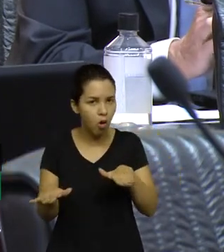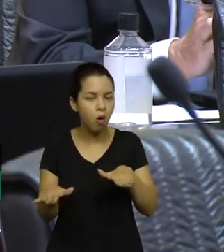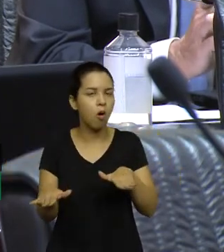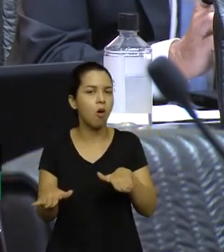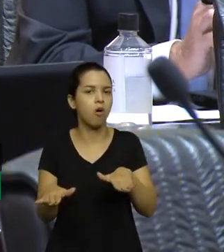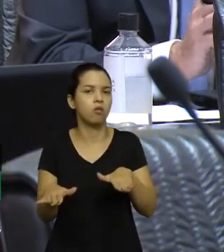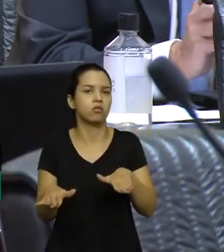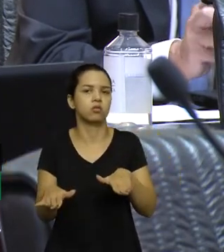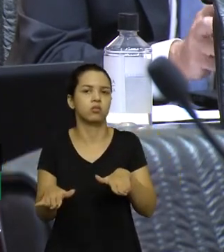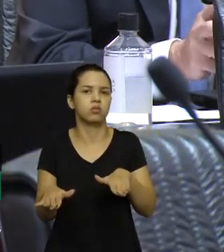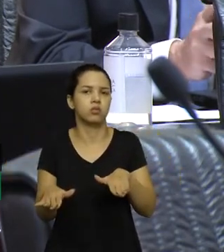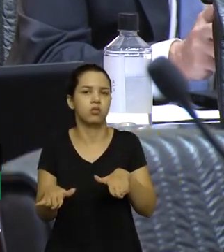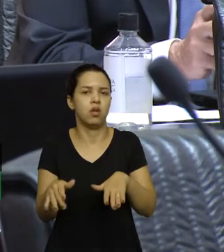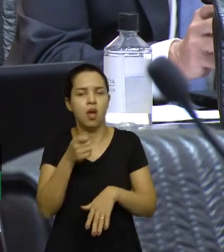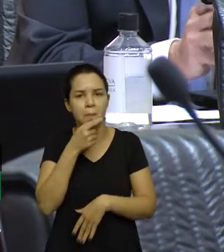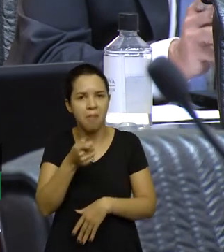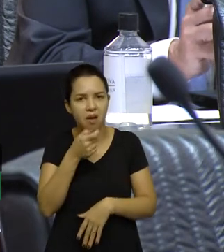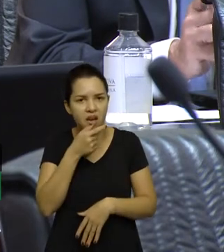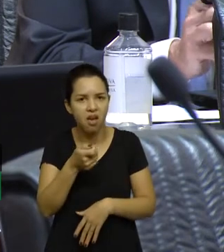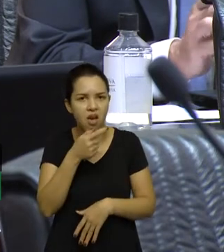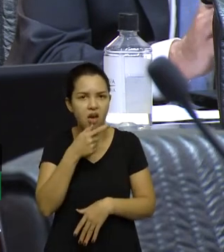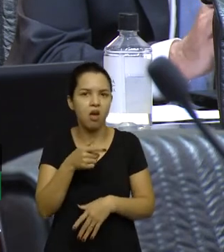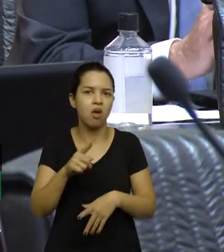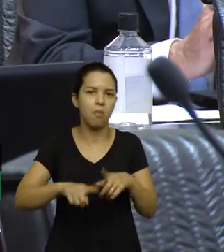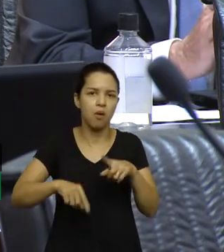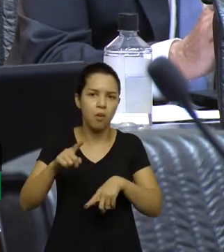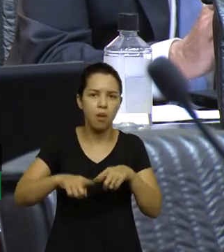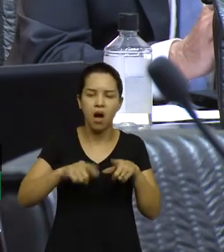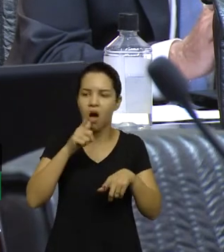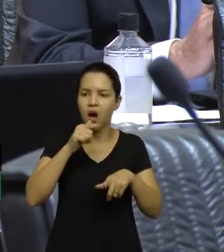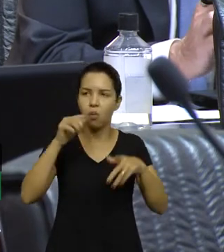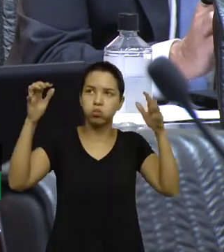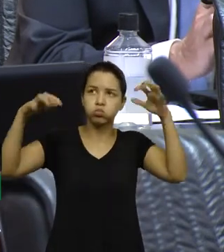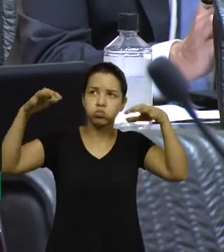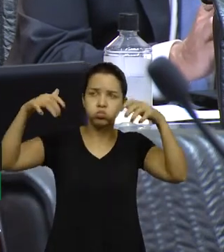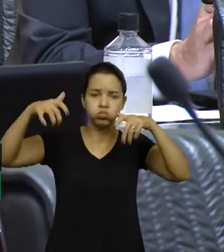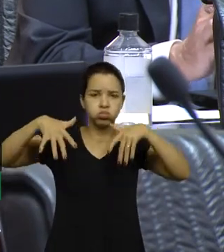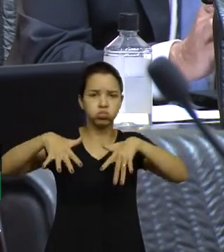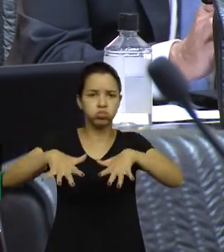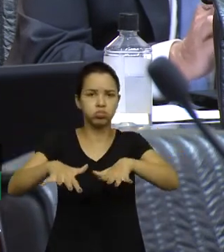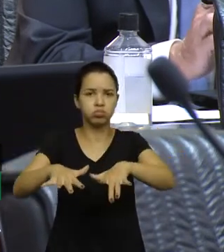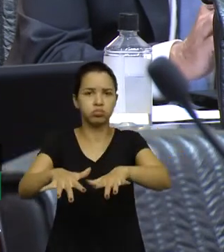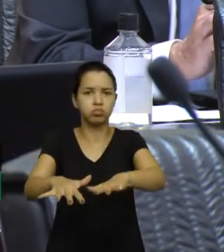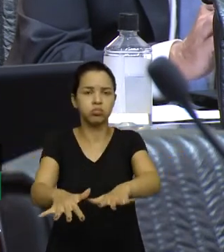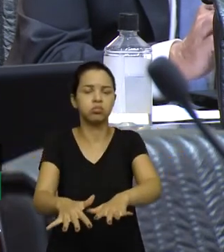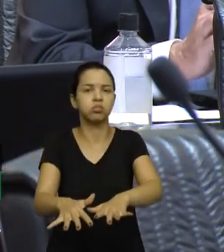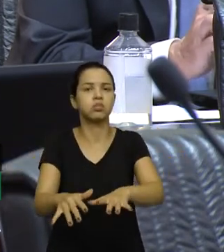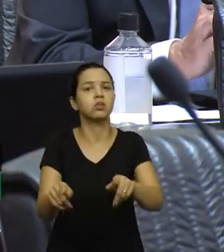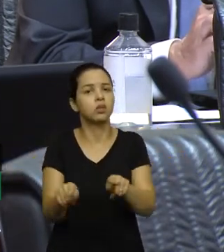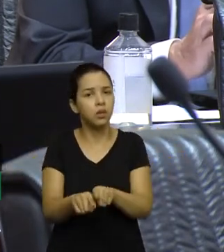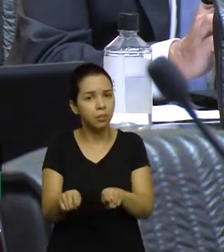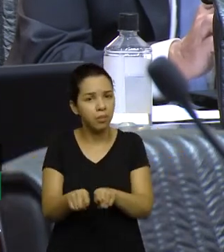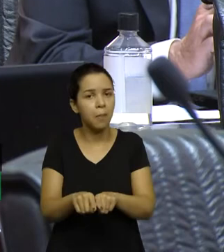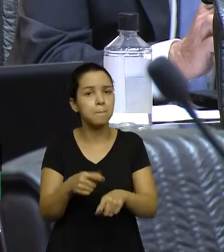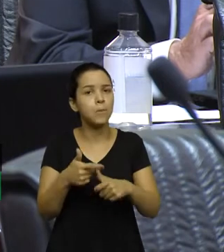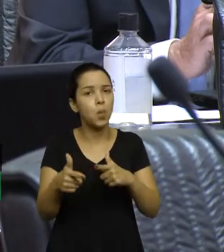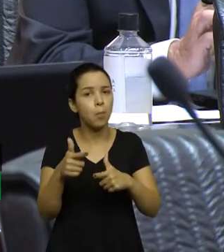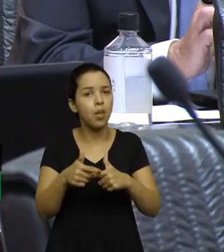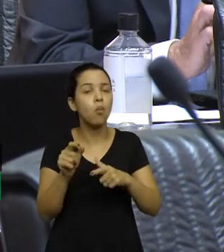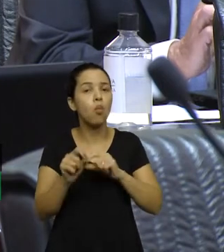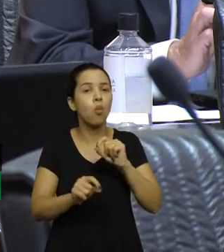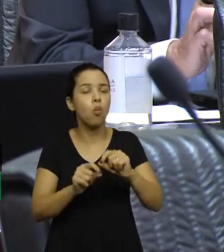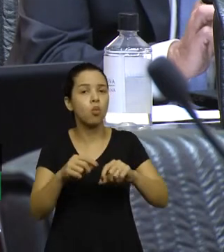pelas prateleiras dos remédios, dos equipamentos, pelos quartos, pelos corredores, mas é também o tomógrafo, que ficou